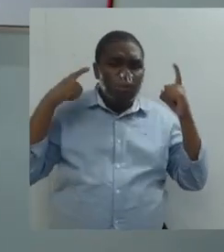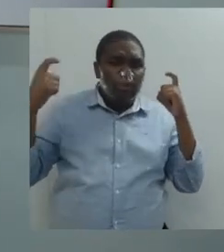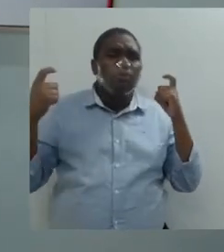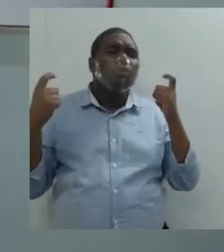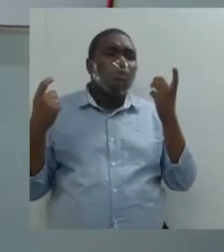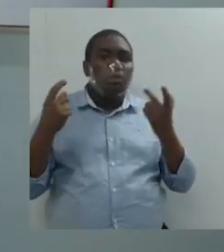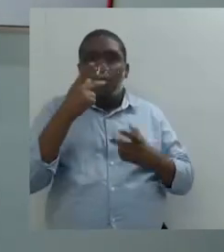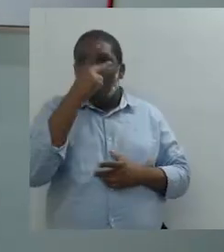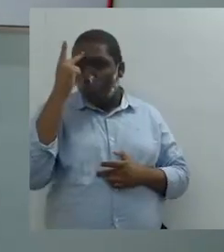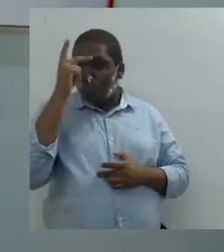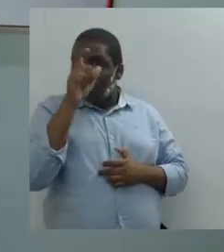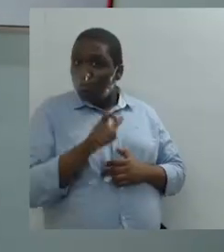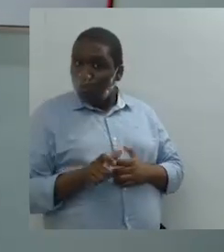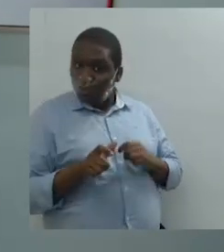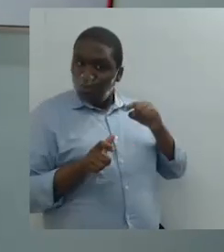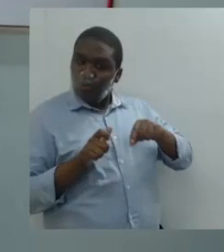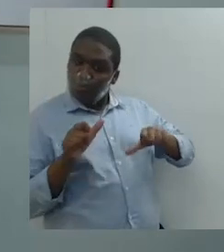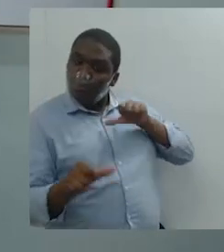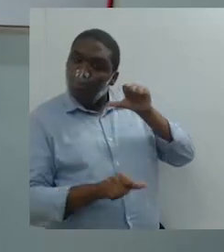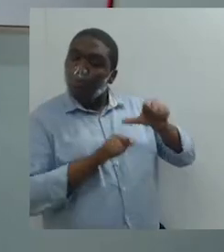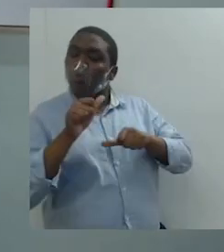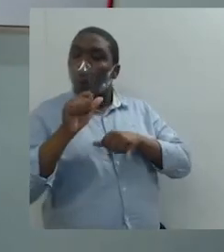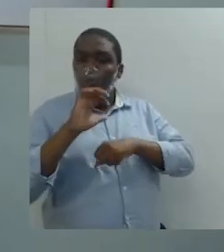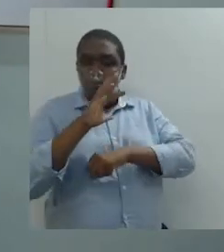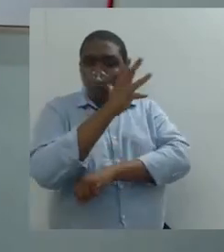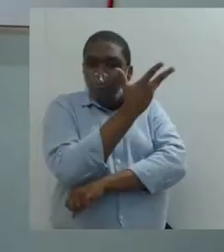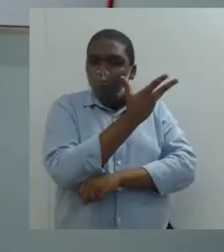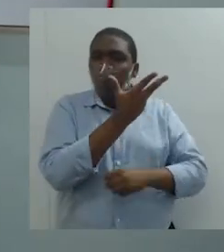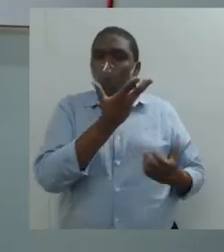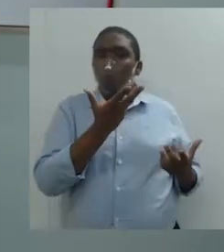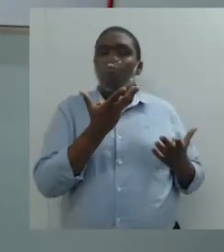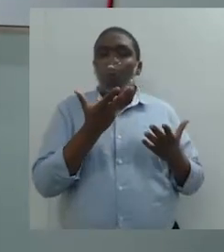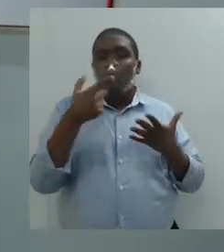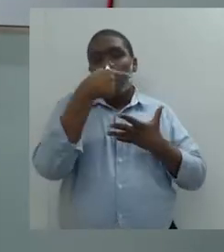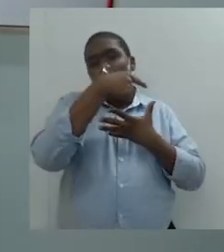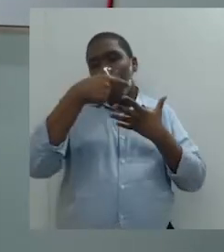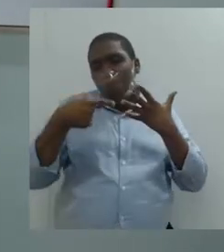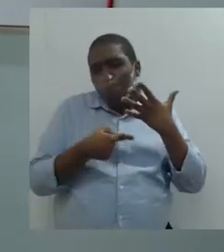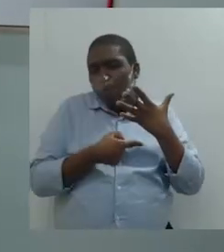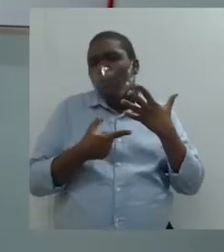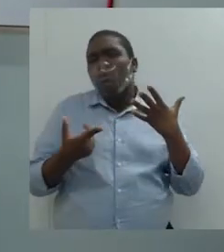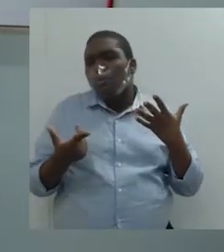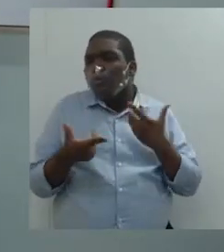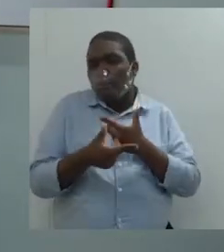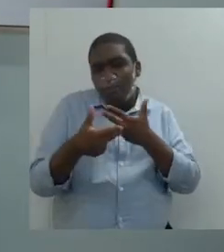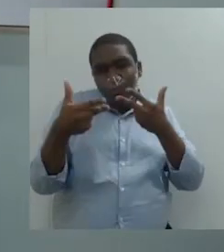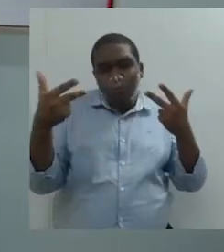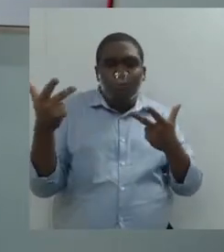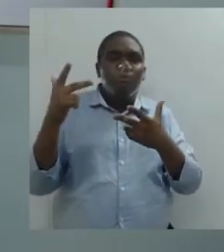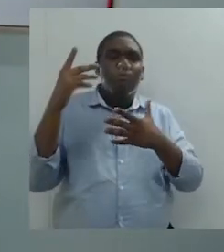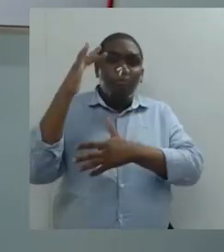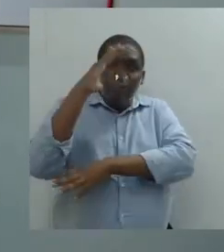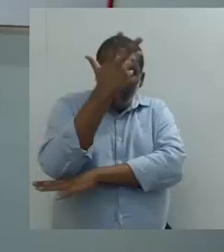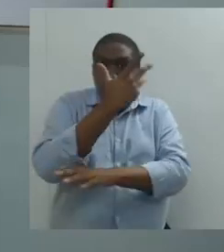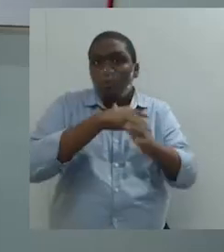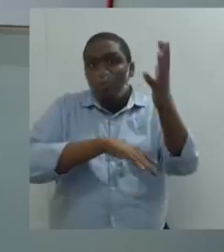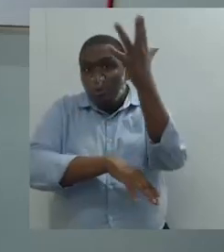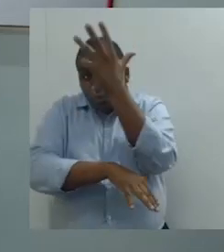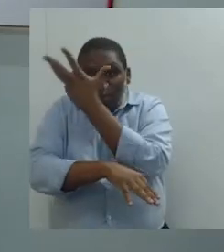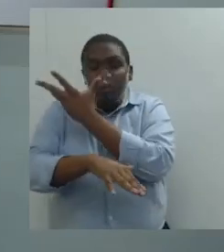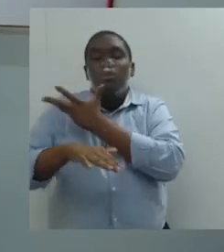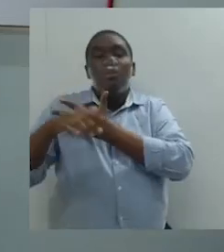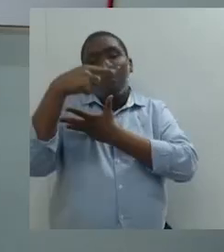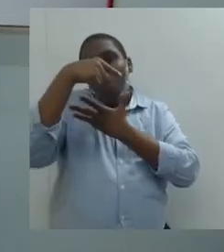aquilo que o homem modificou, os elementos da natureza, tudo compõe